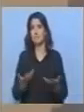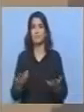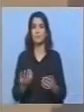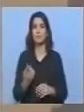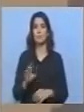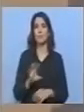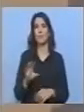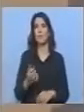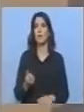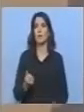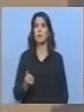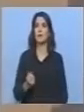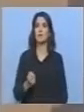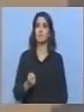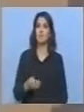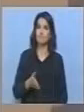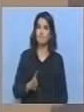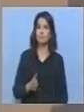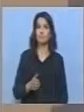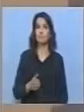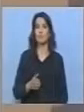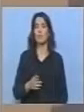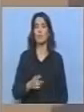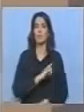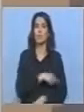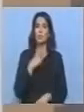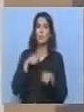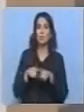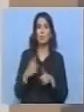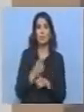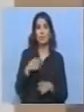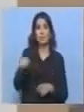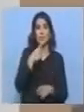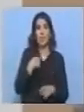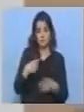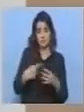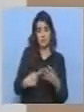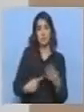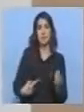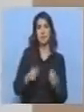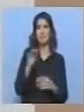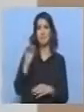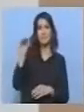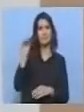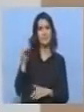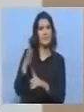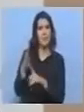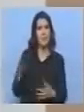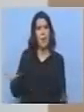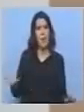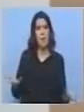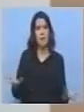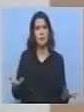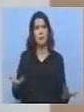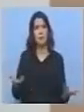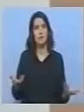forma mais veemente o poder político para tudo isto que vocês aqui disseram, que de resto, como o outro disse, os problemas estão identificados, só